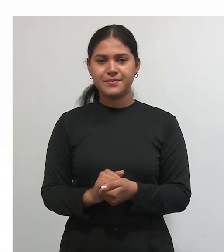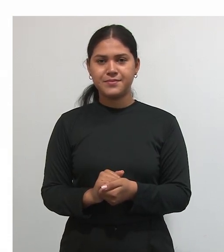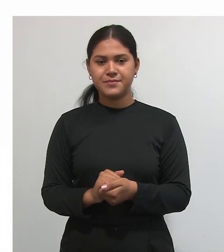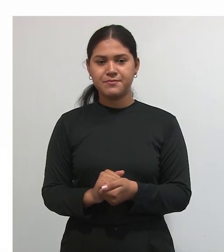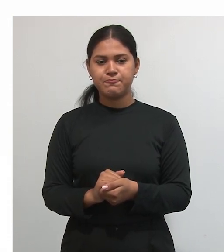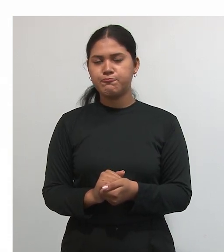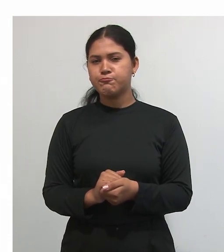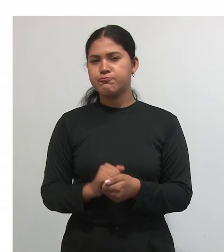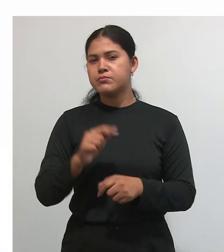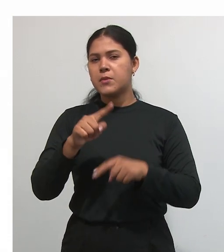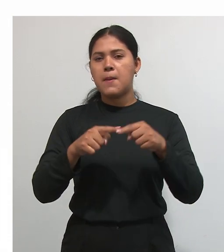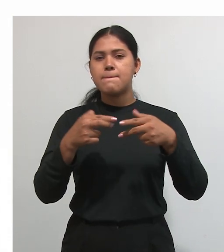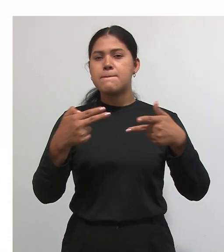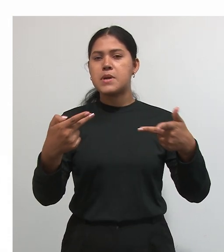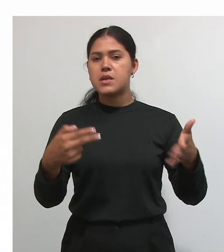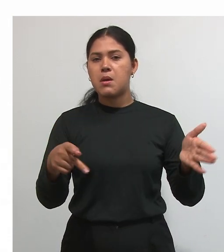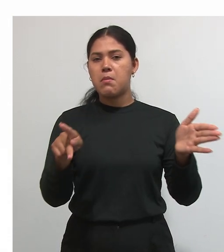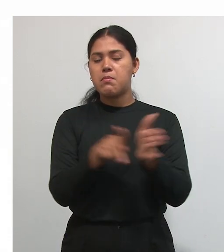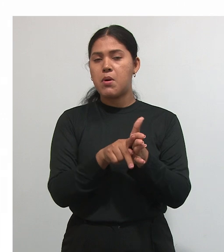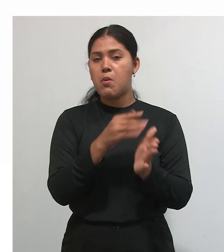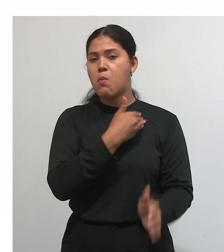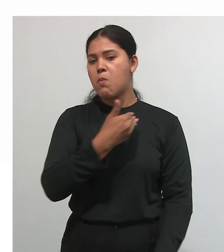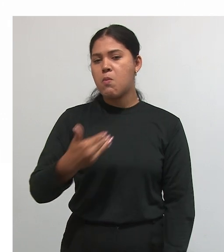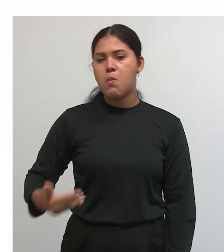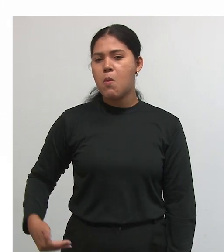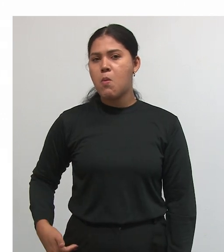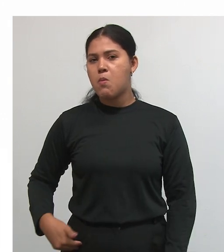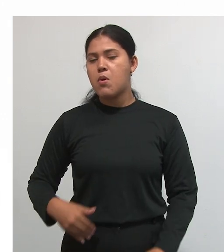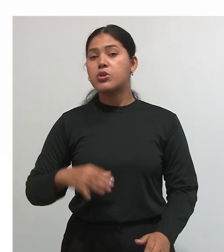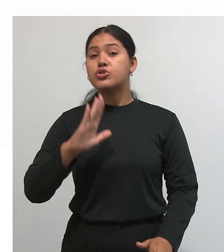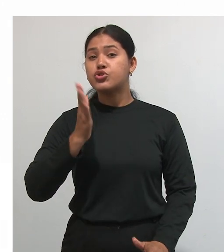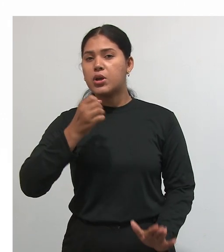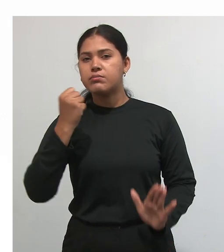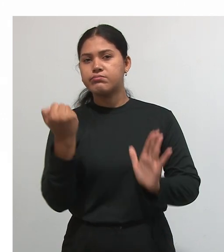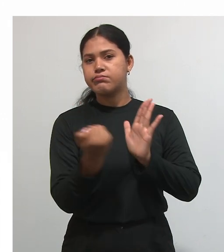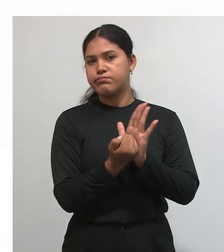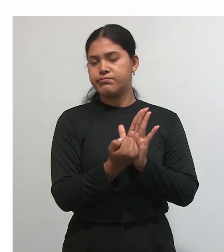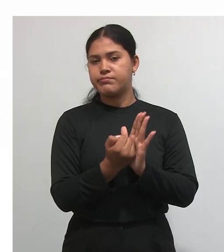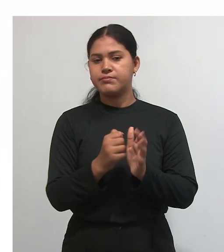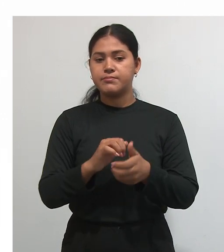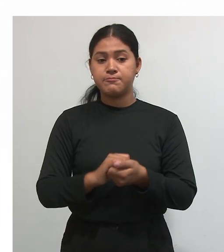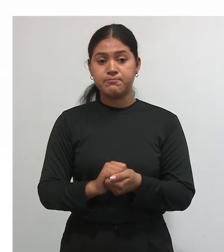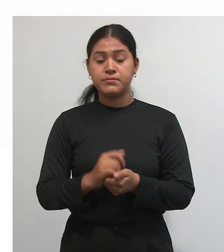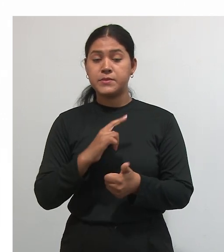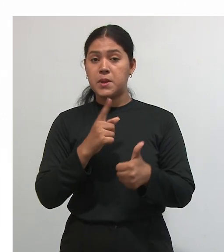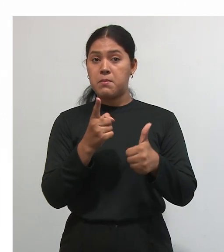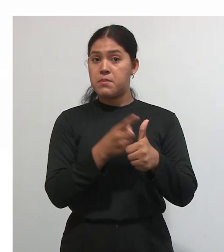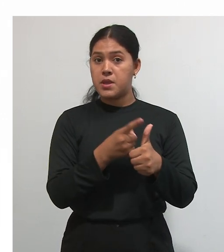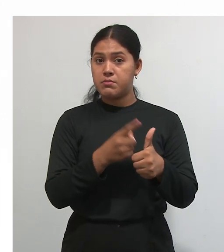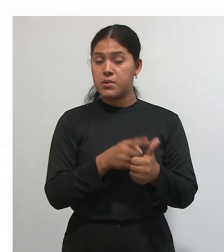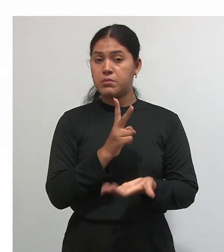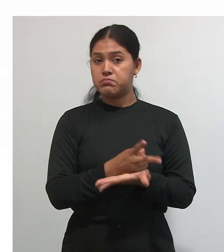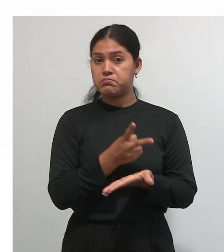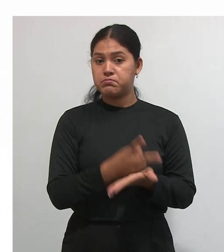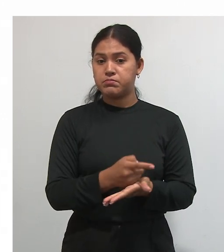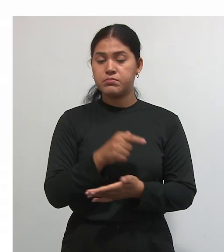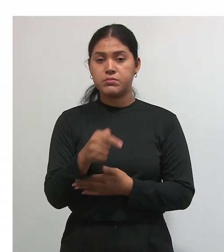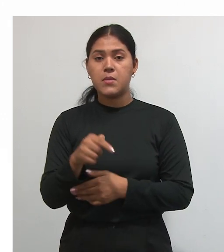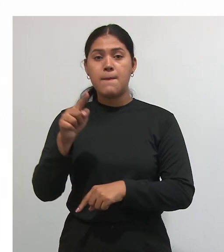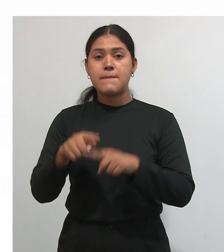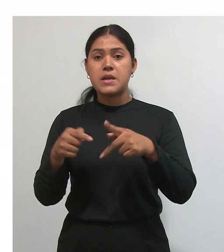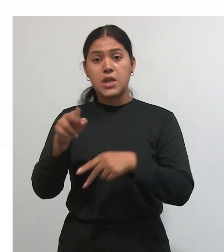Bom, e os bens públicos inventariados? Quais seriam esses bens? Temos aqui o material permanente, material